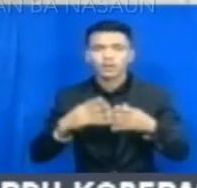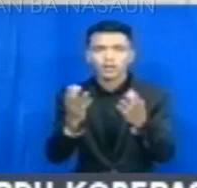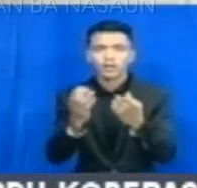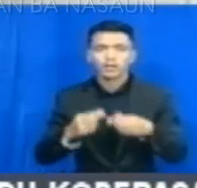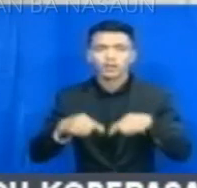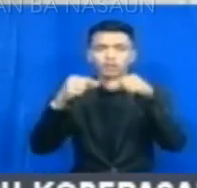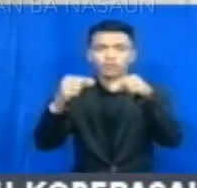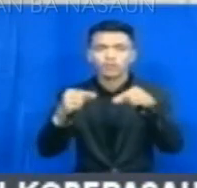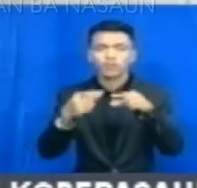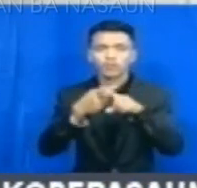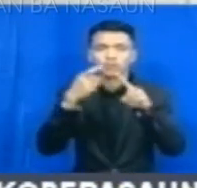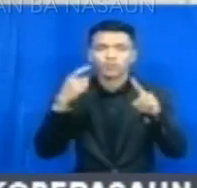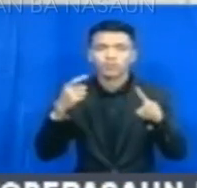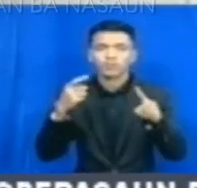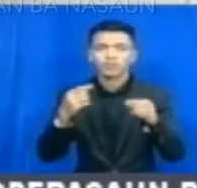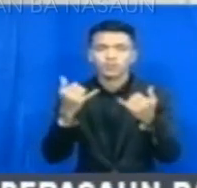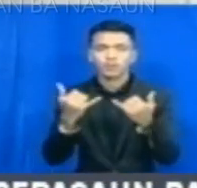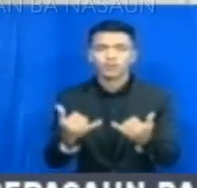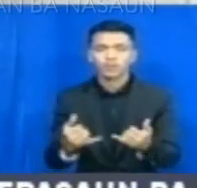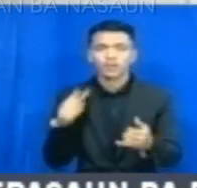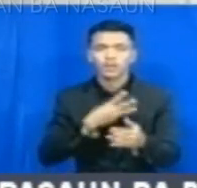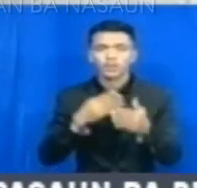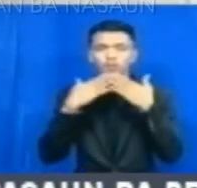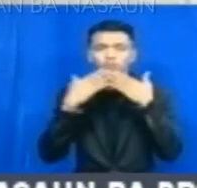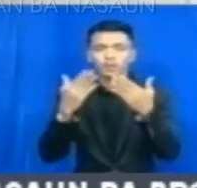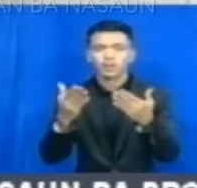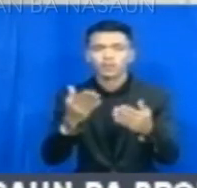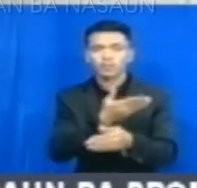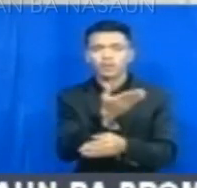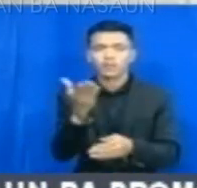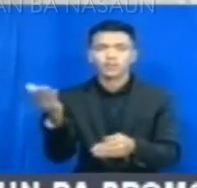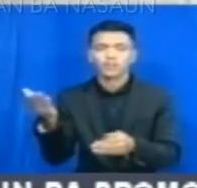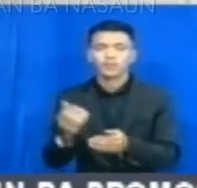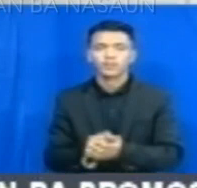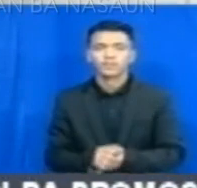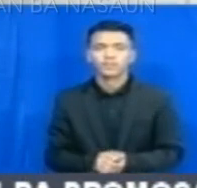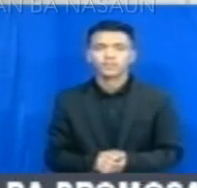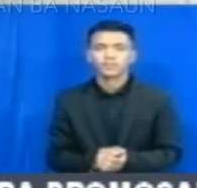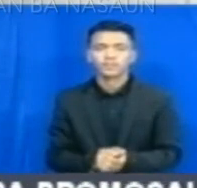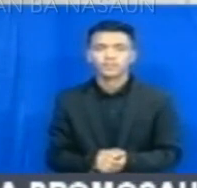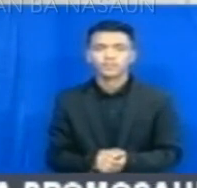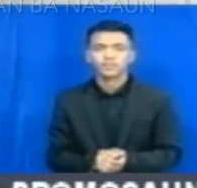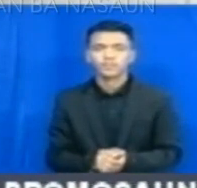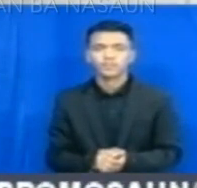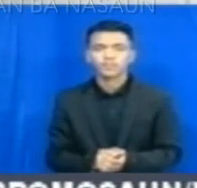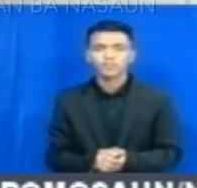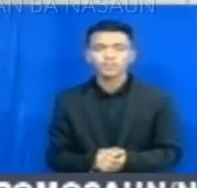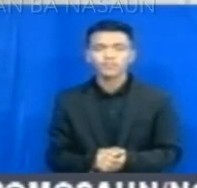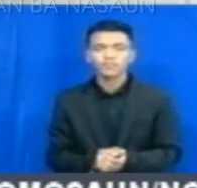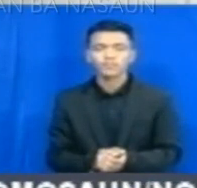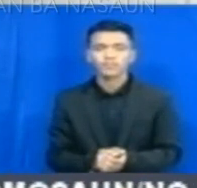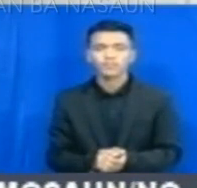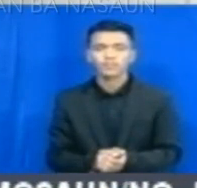liusi Orden de Merit idane ami agradece tebes ba iya idane. Hasi hanbon ke takoran leadership e kippun kamsa e marsimu